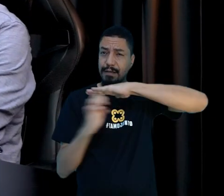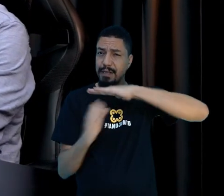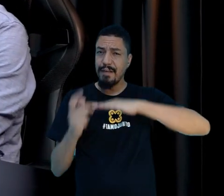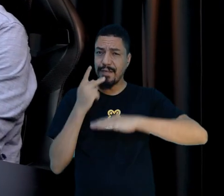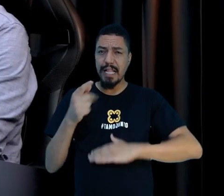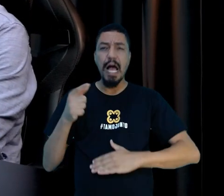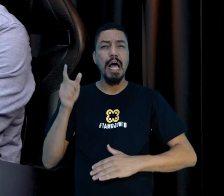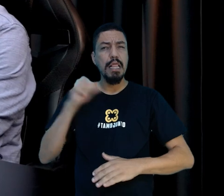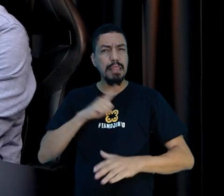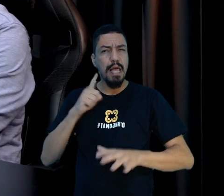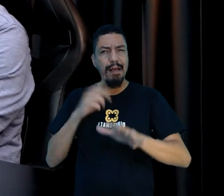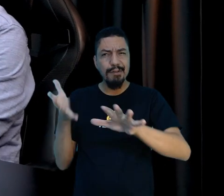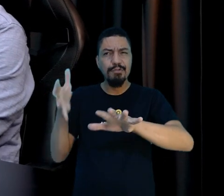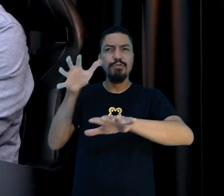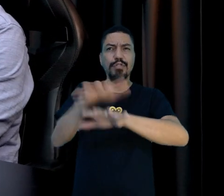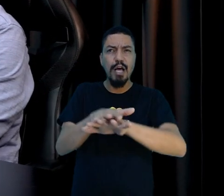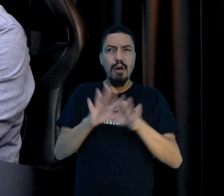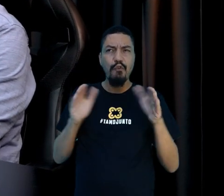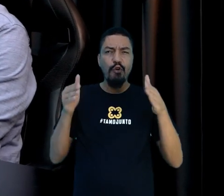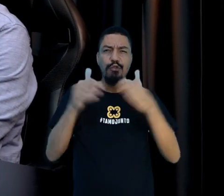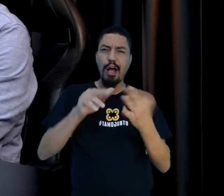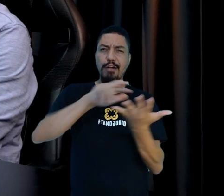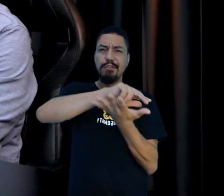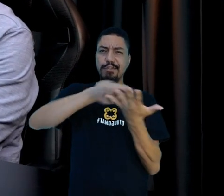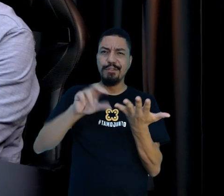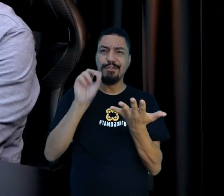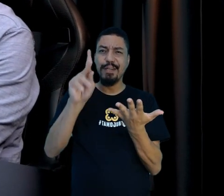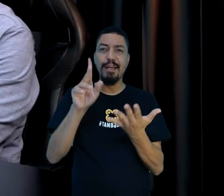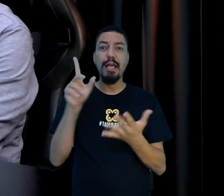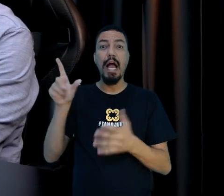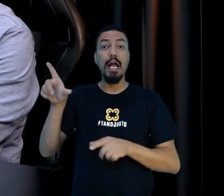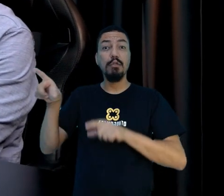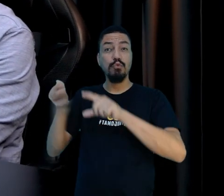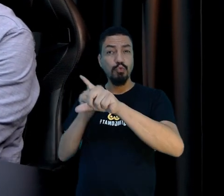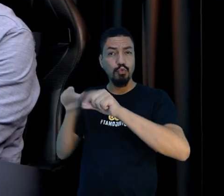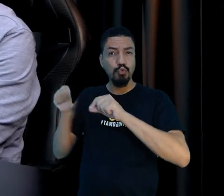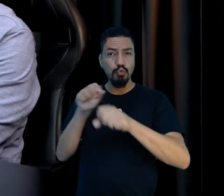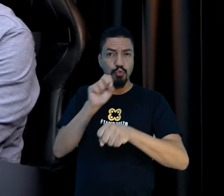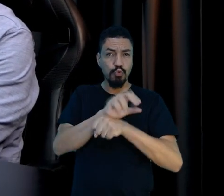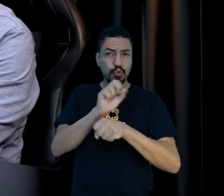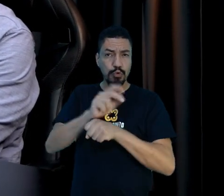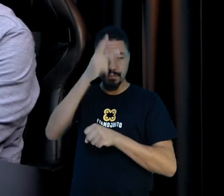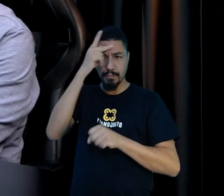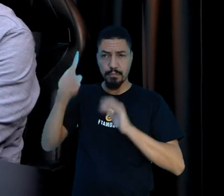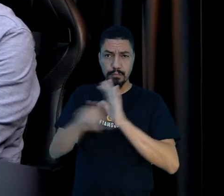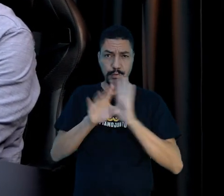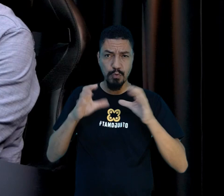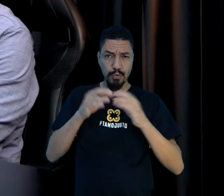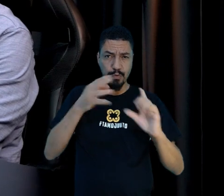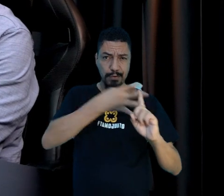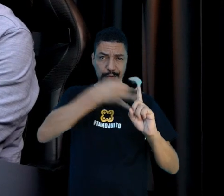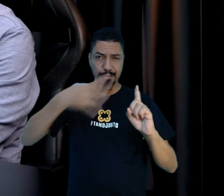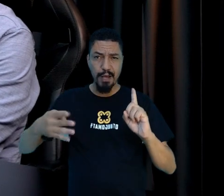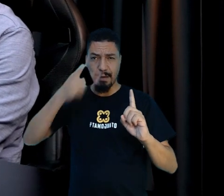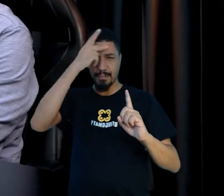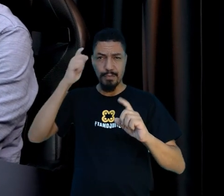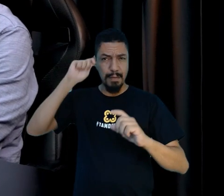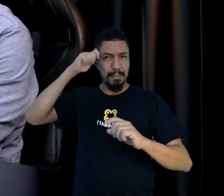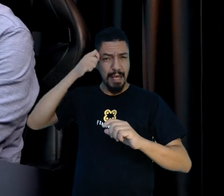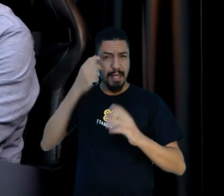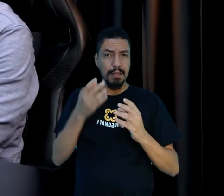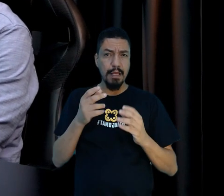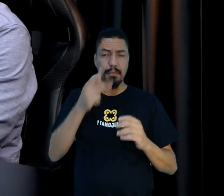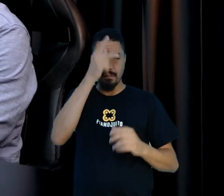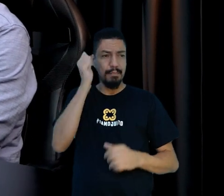inclusivas, que são pró-diversidade. O que elas fazem é contratar pessoas LGBTQIA+, pessoas pretas, enfim, dar